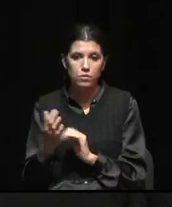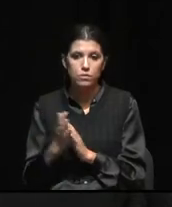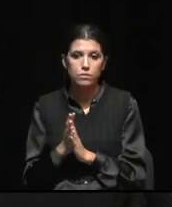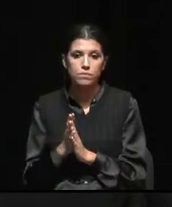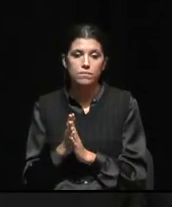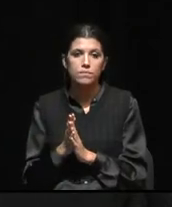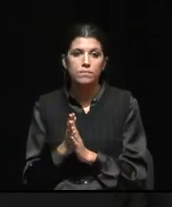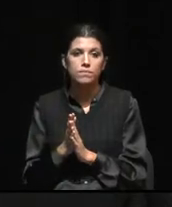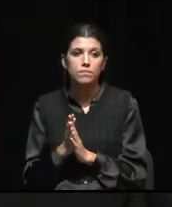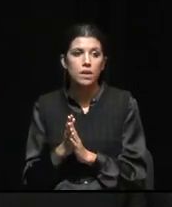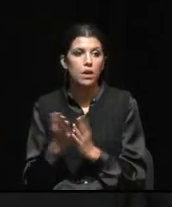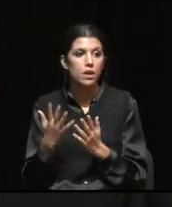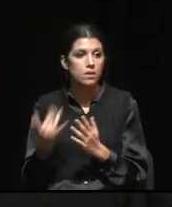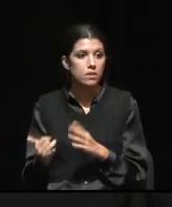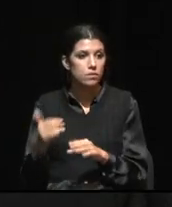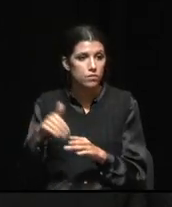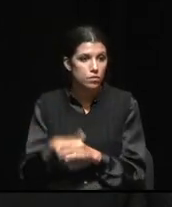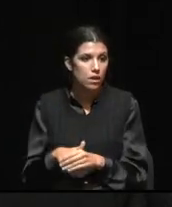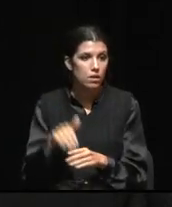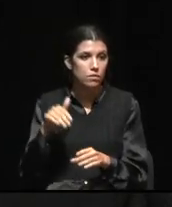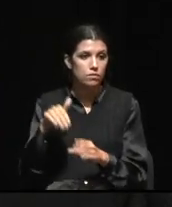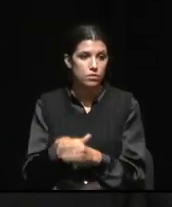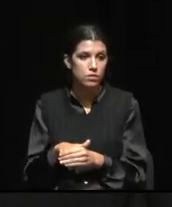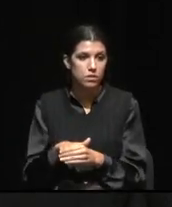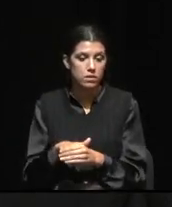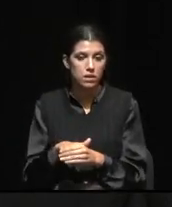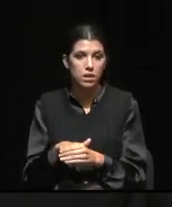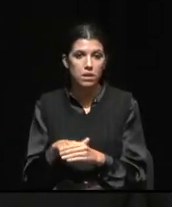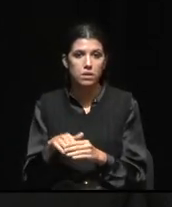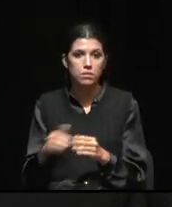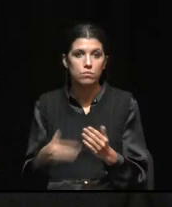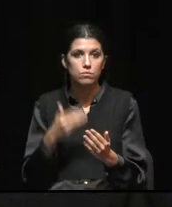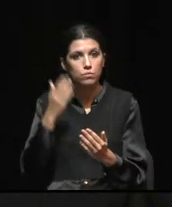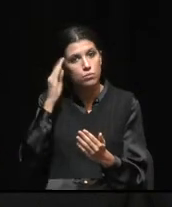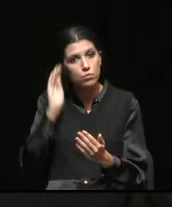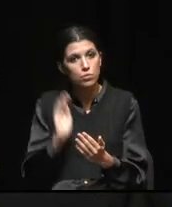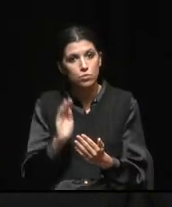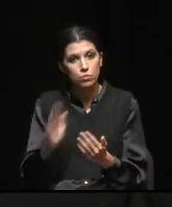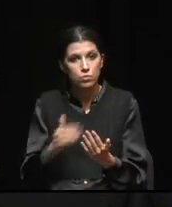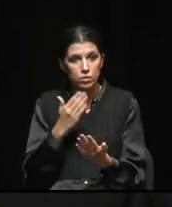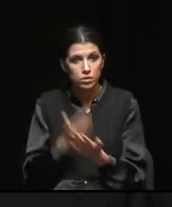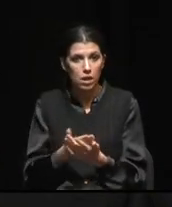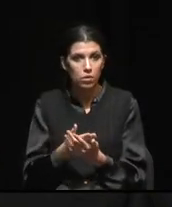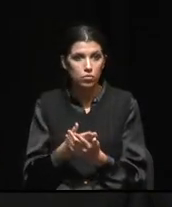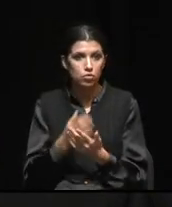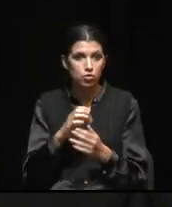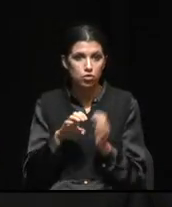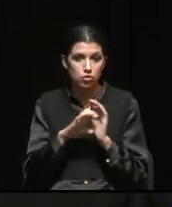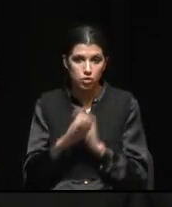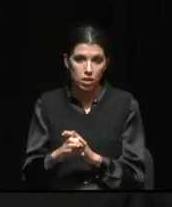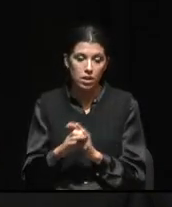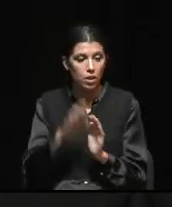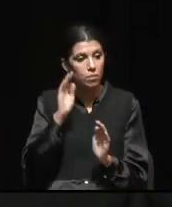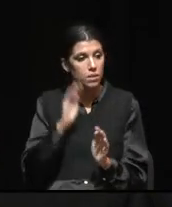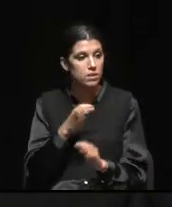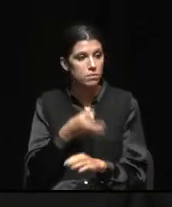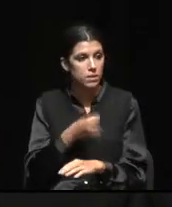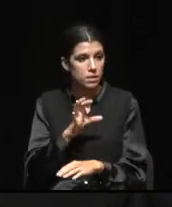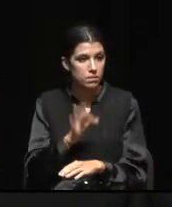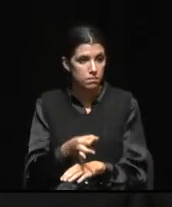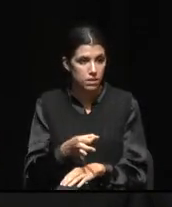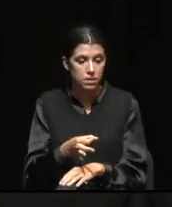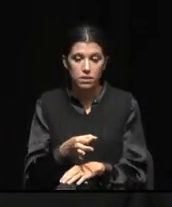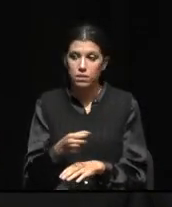à votação vamos votar a Moção do chega e a recomendação do PCP quanto à recomendação do